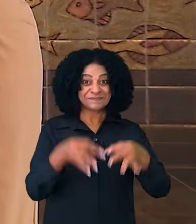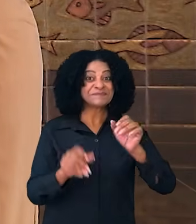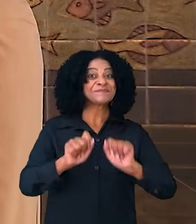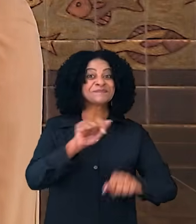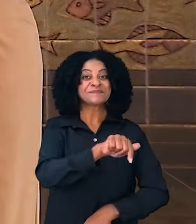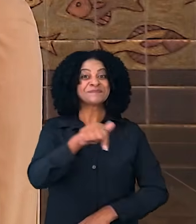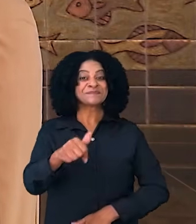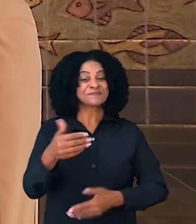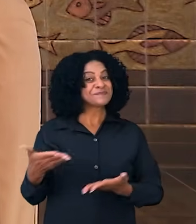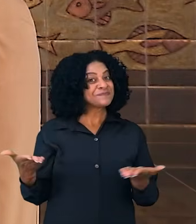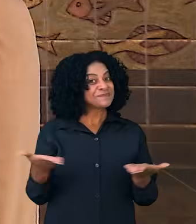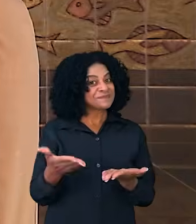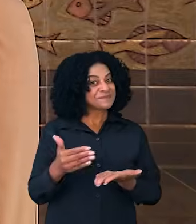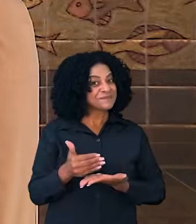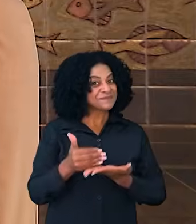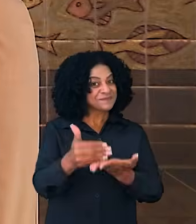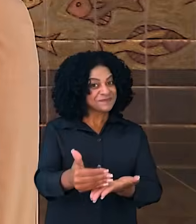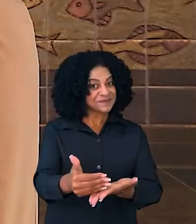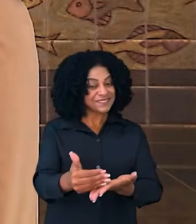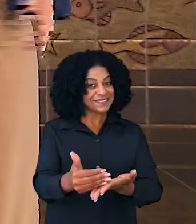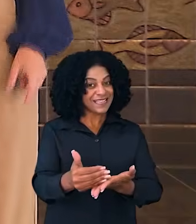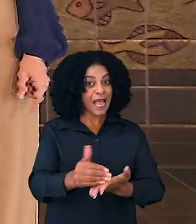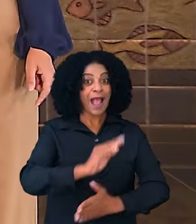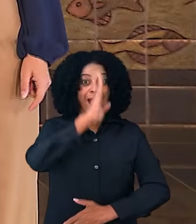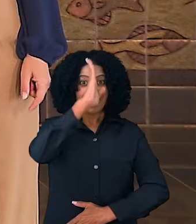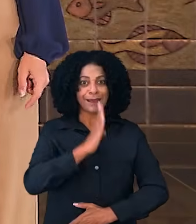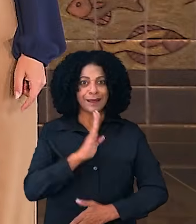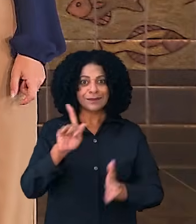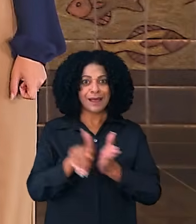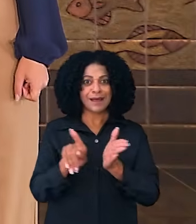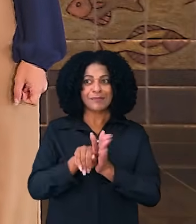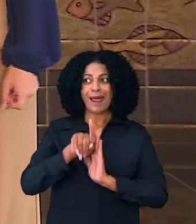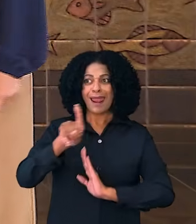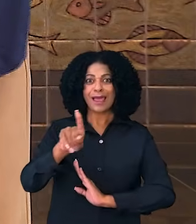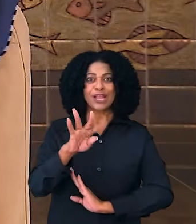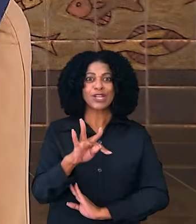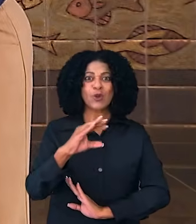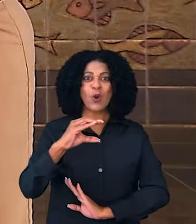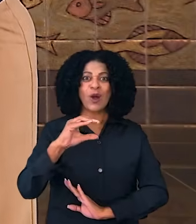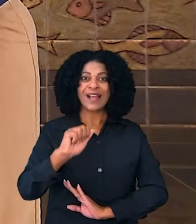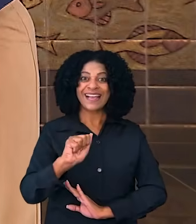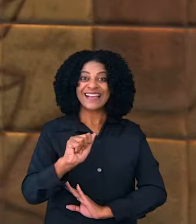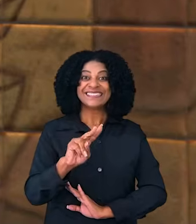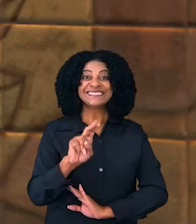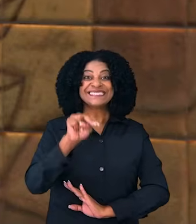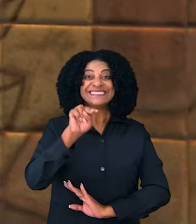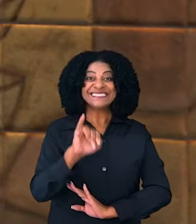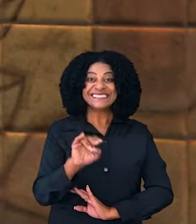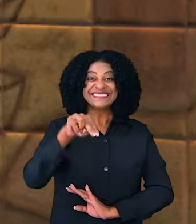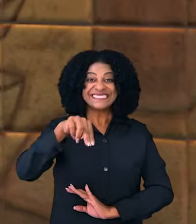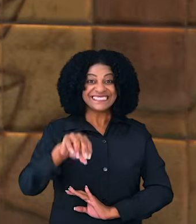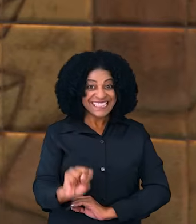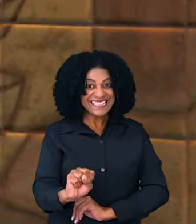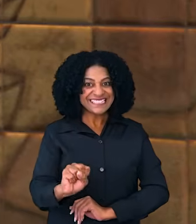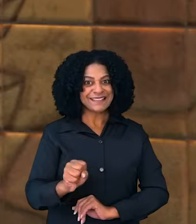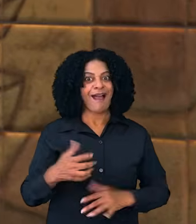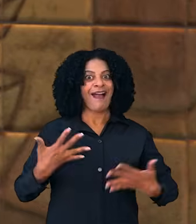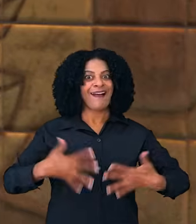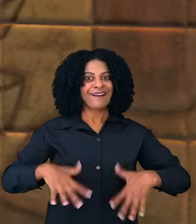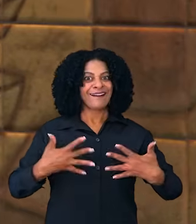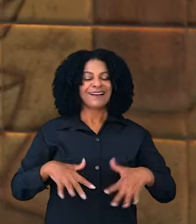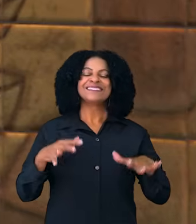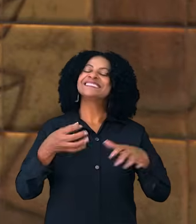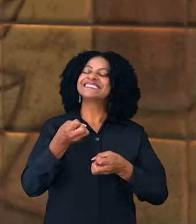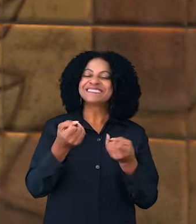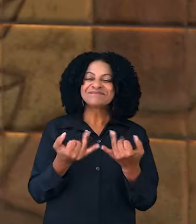semana um mutirão de serviços gratuitos a Araguatins, no norte do Tocantins. Exatamente, Luana. E quem explica como vão funcionar